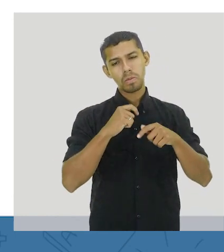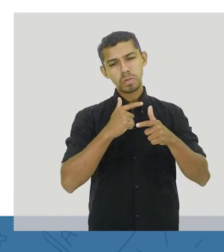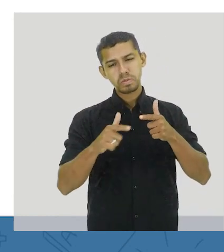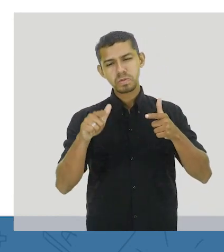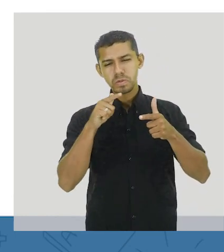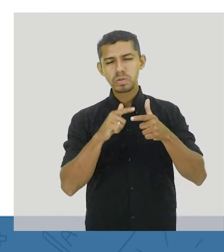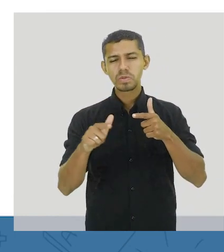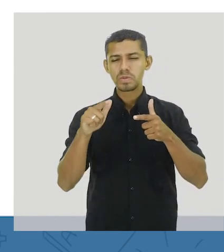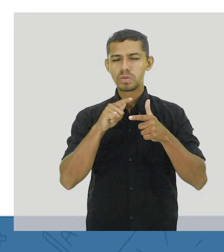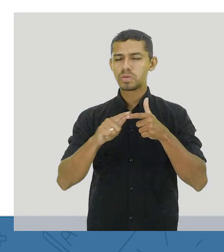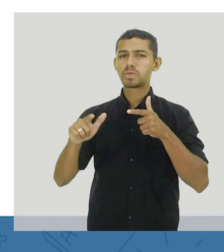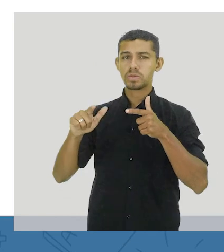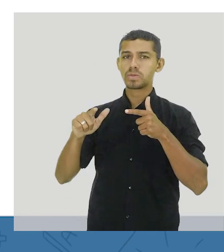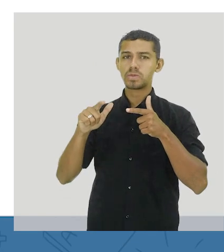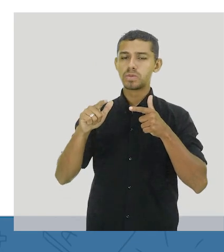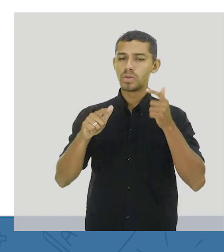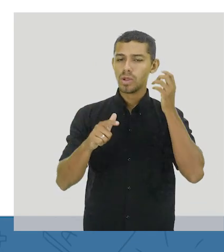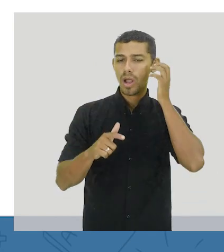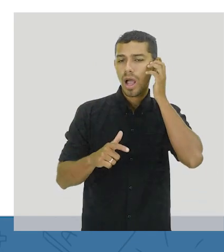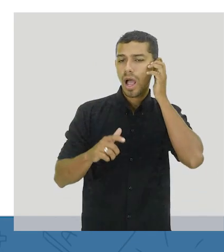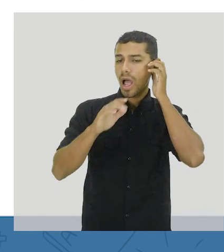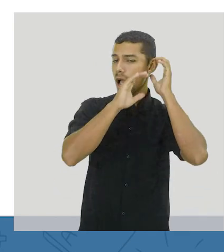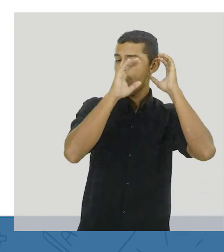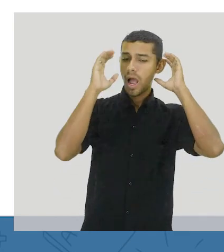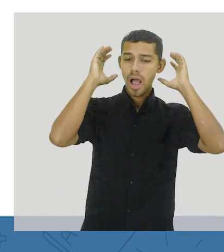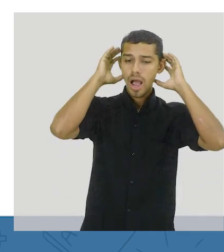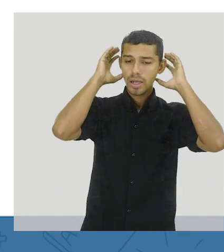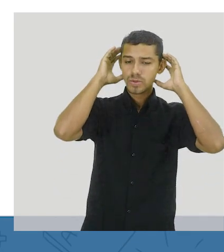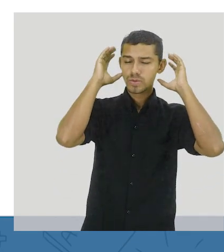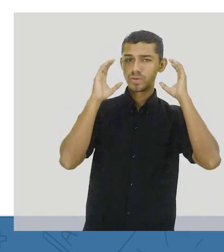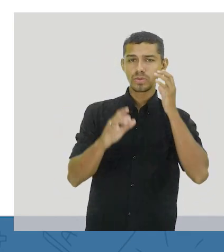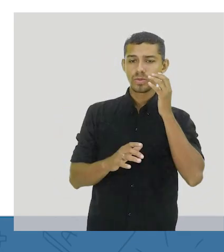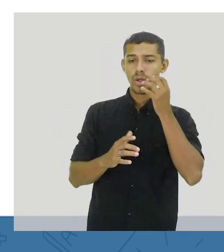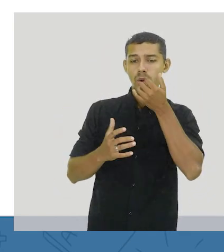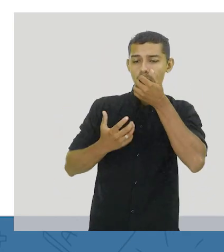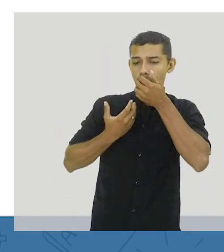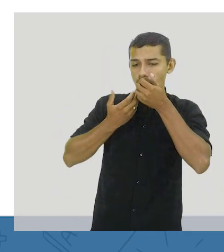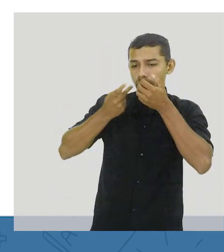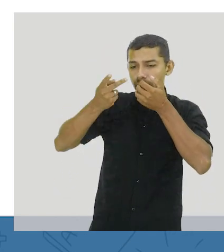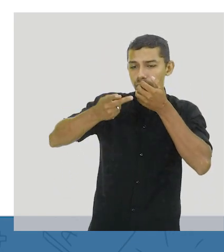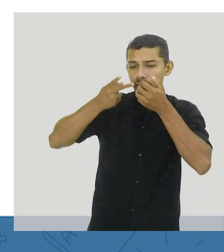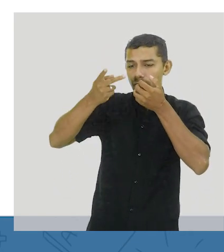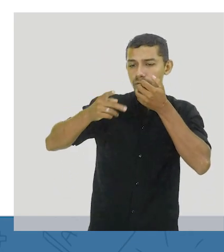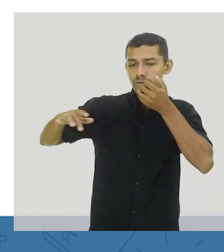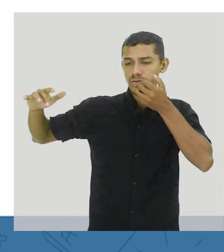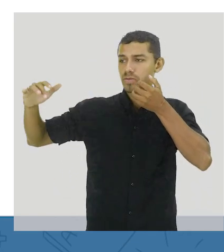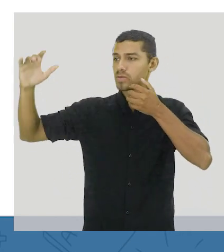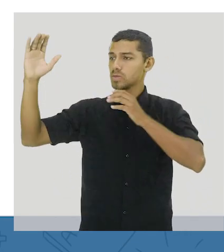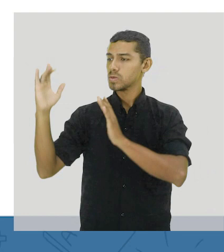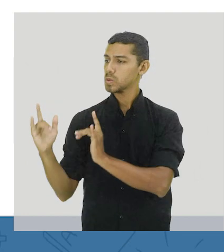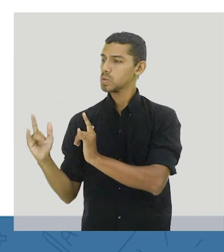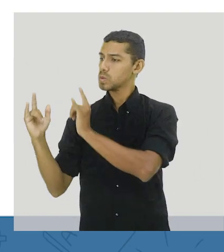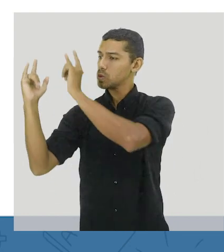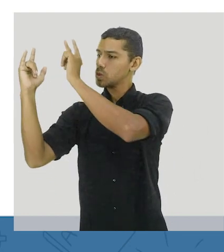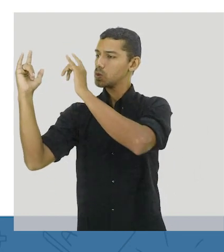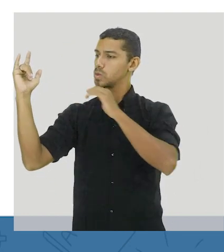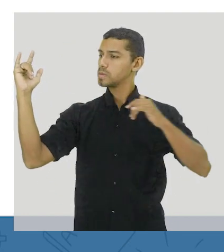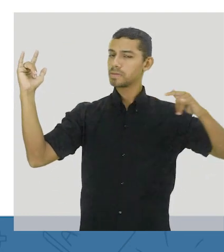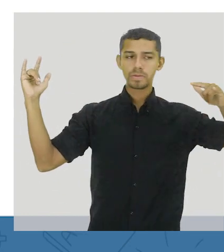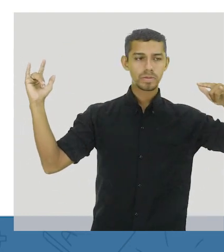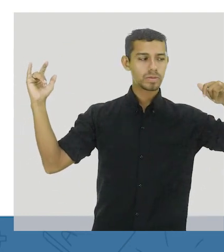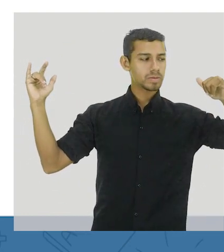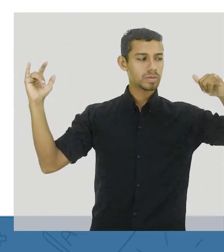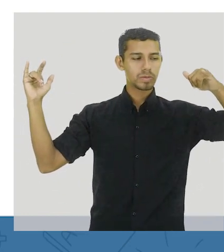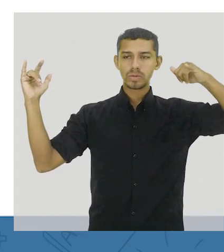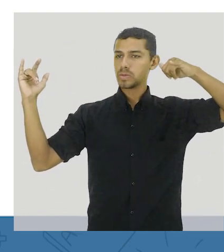nas comunicações via rádio, né, dos pilotos com a torre de controle. A propriedade,